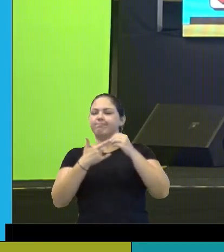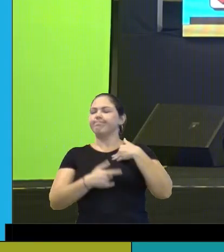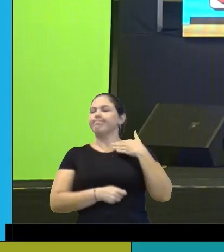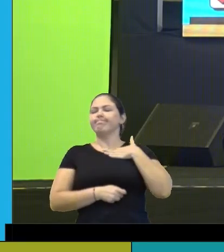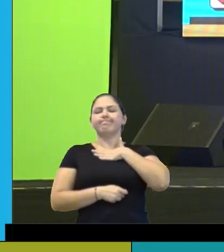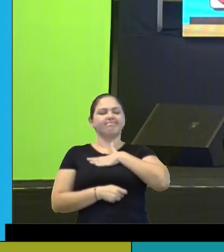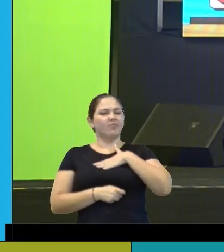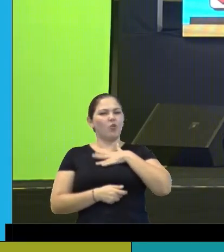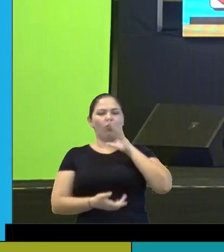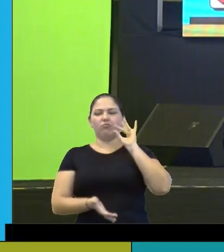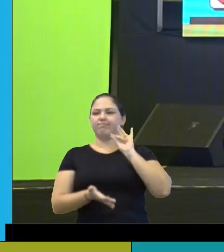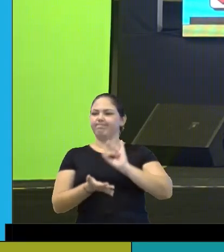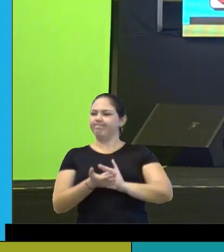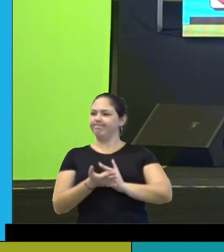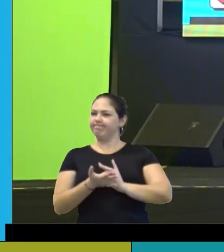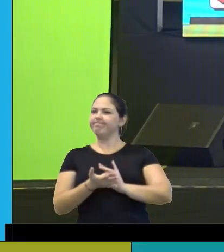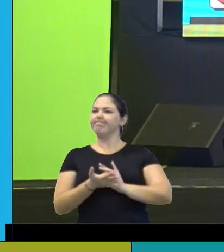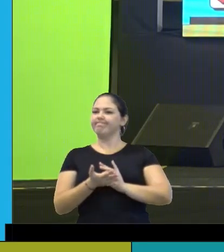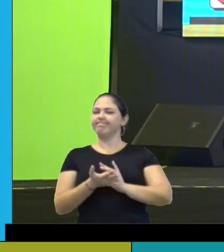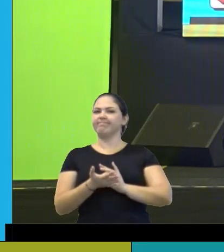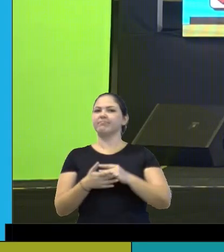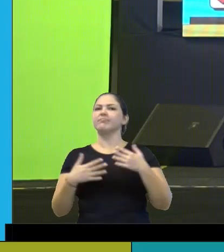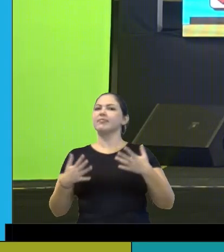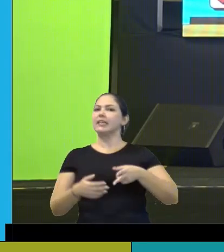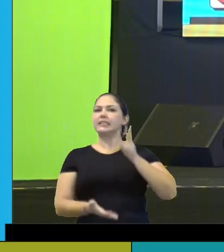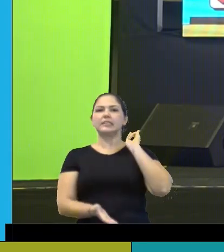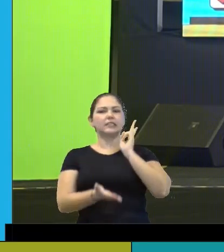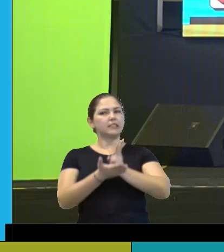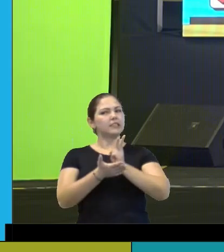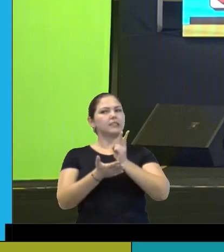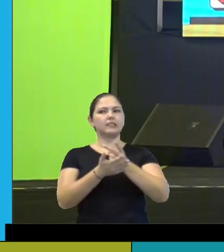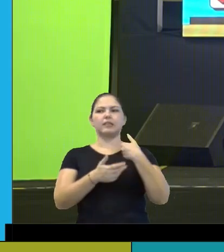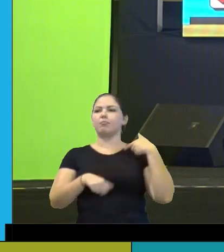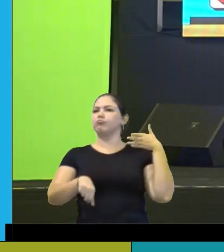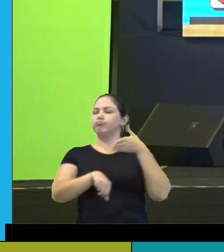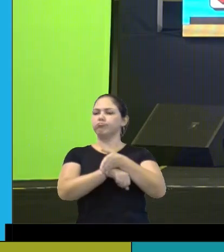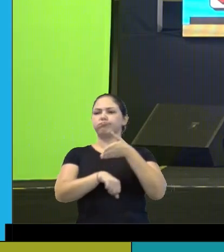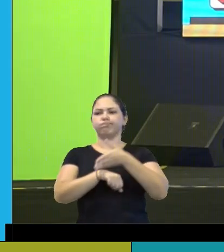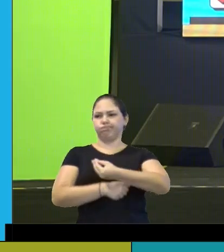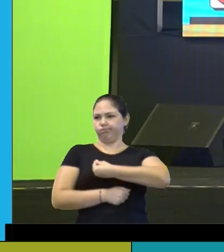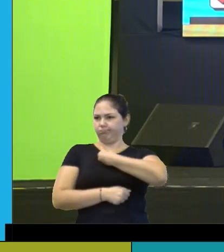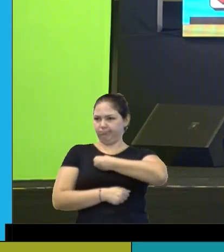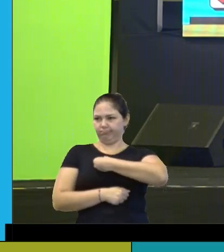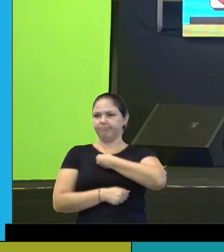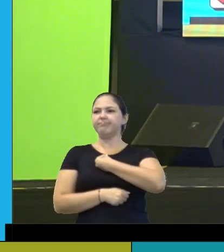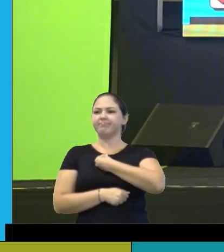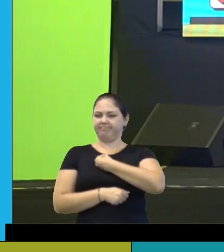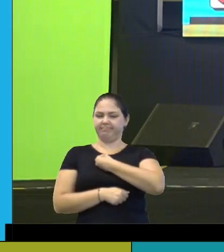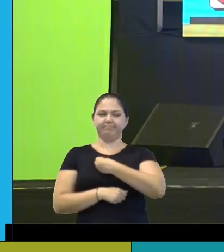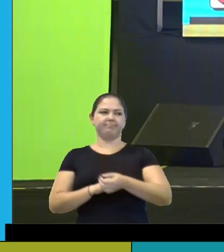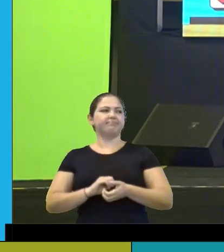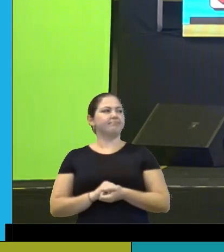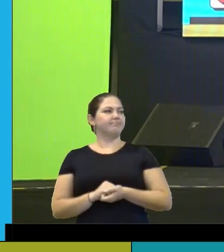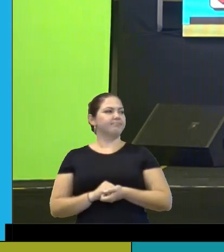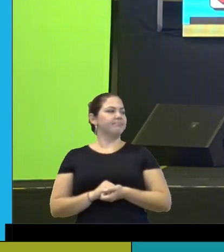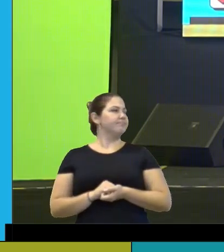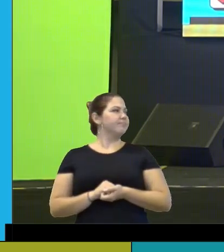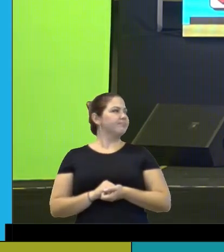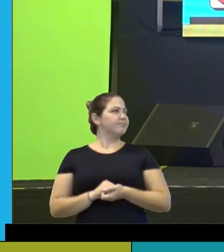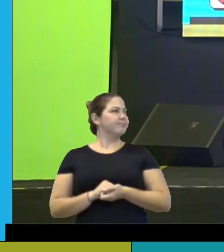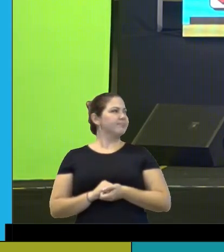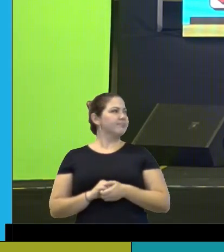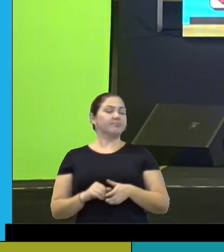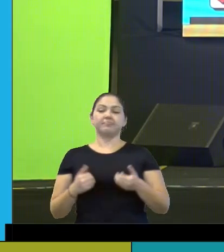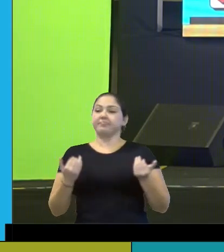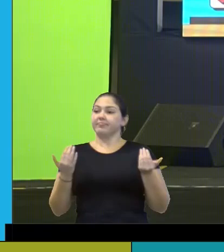muito afeto e sempre que possível estarei aqui presente participando de todos esses momentos. Estamos chegando